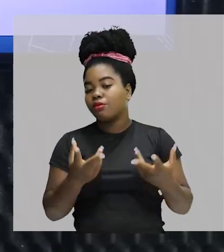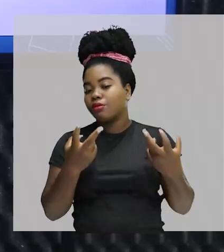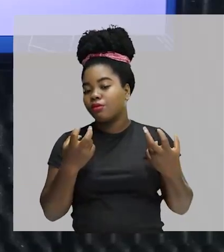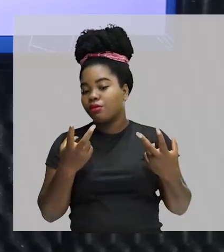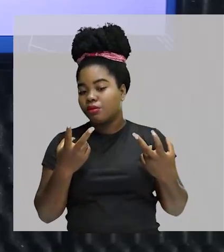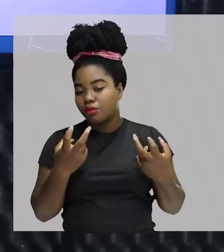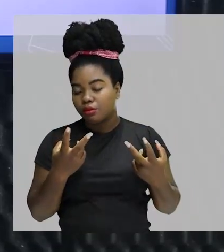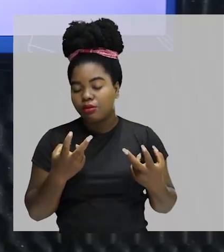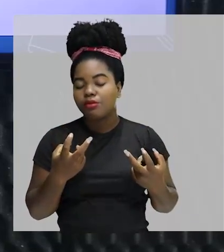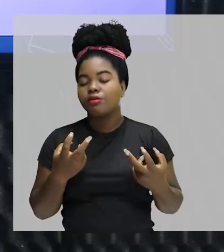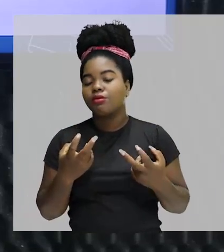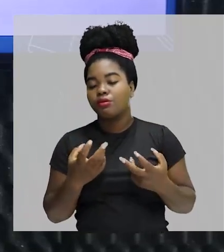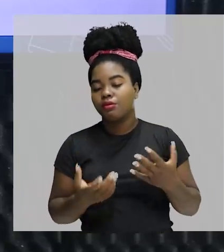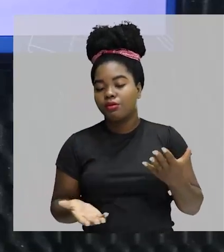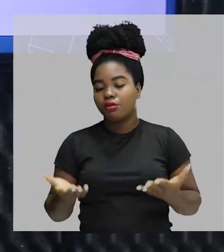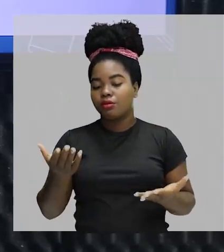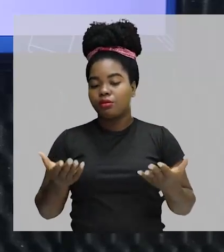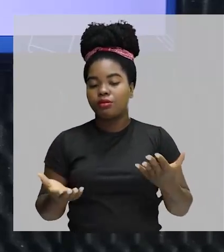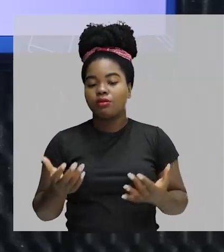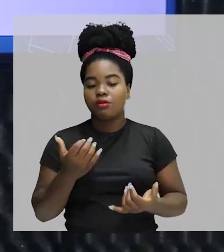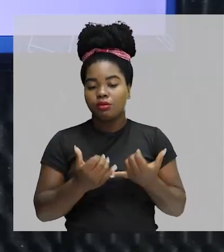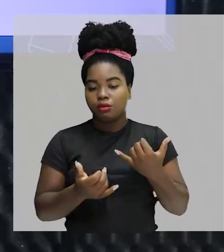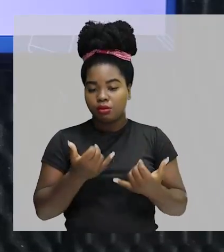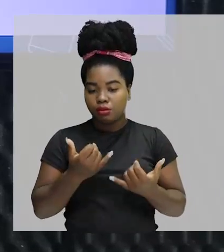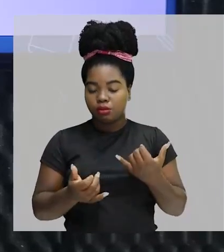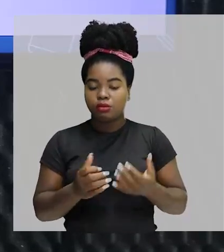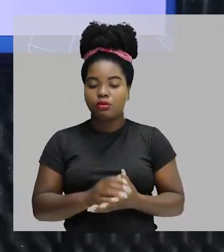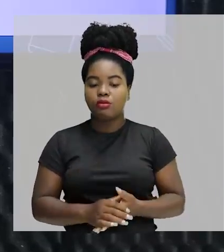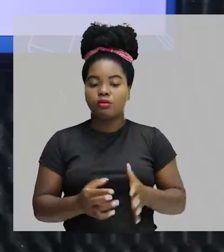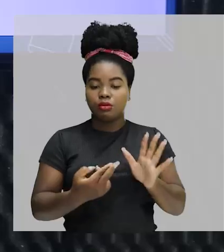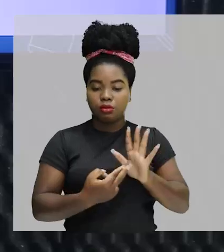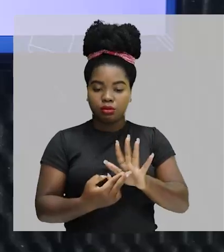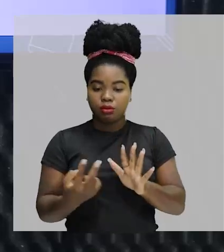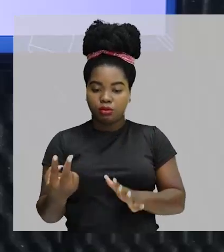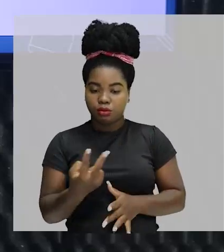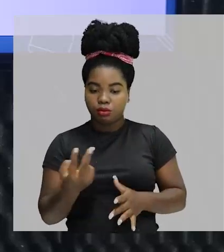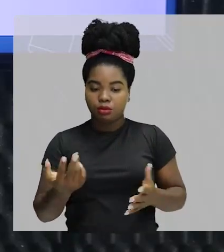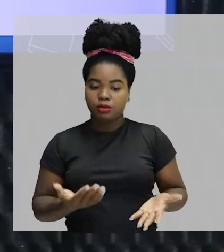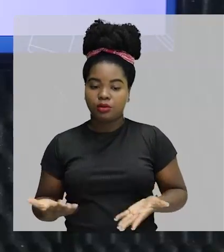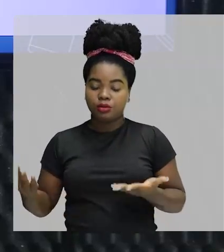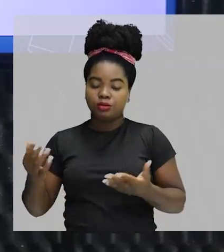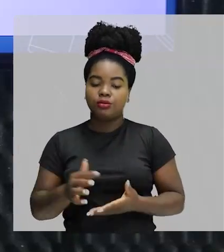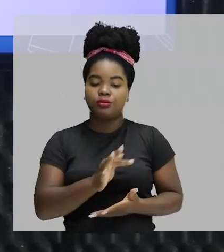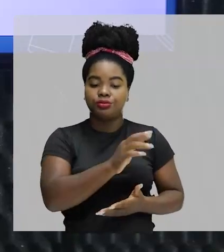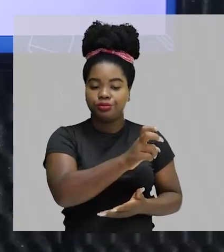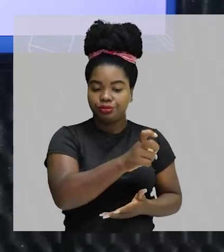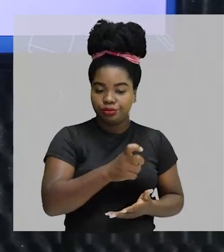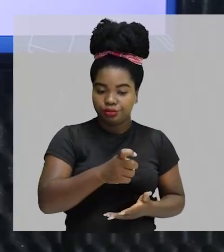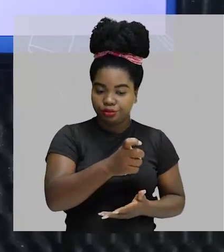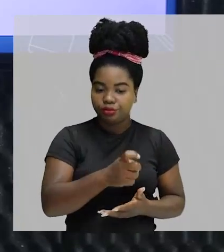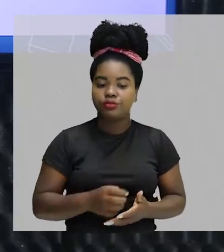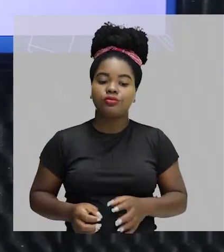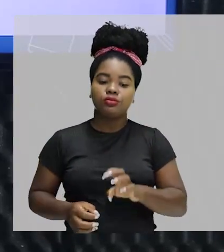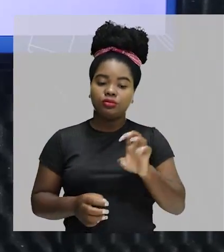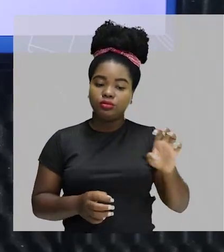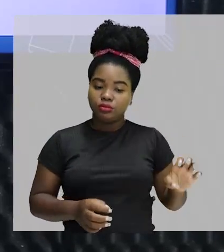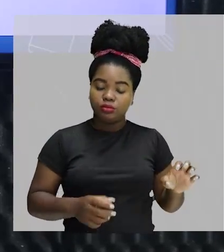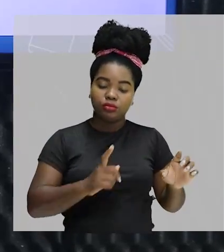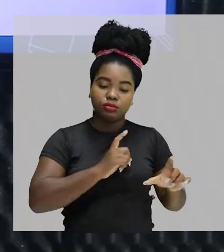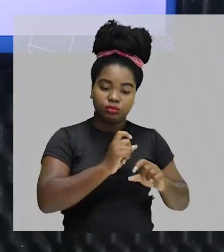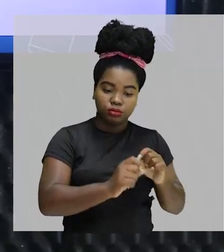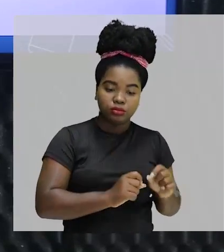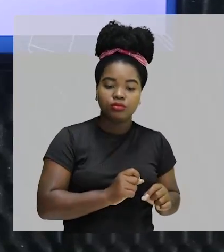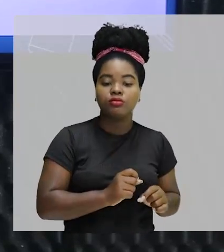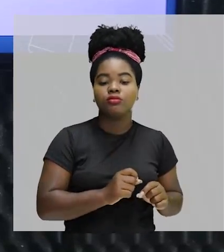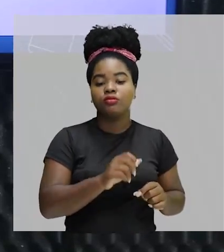perceber justamente essa semelhança. Olha aqui a representação delas duas. Deste lado, né, aqui na nossa esquerda, nós temos